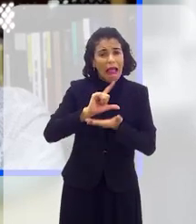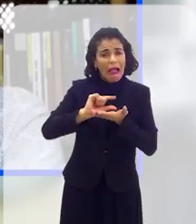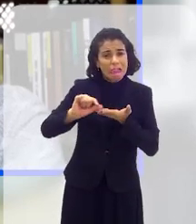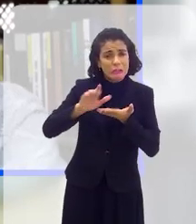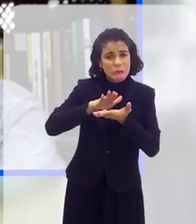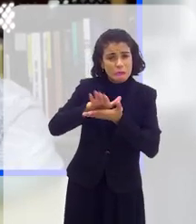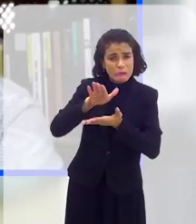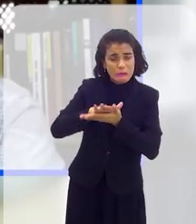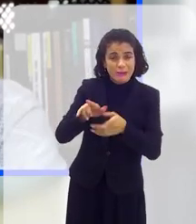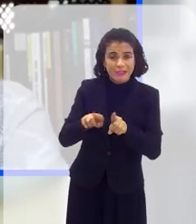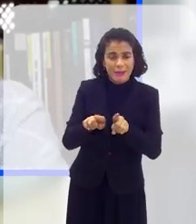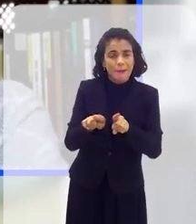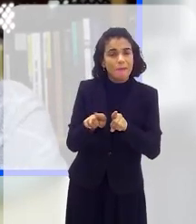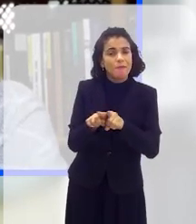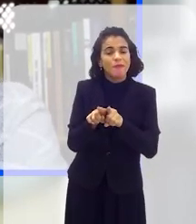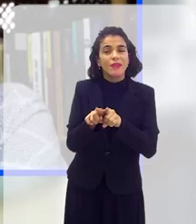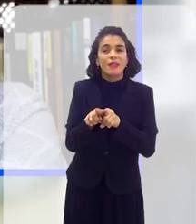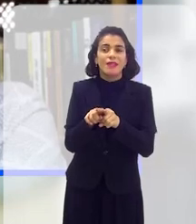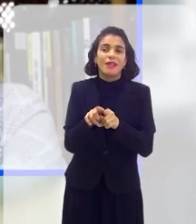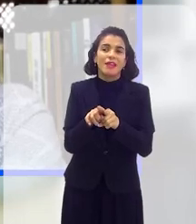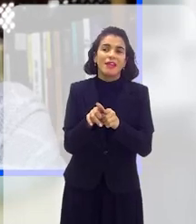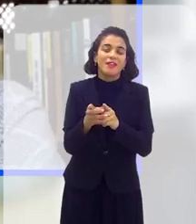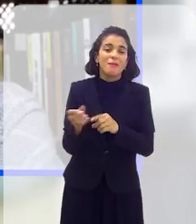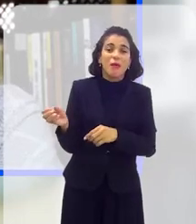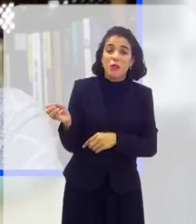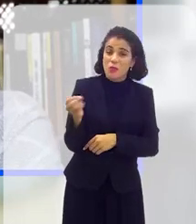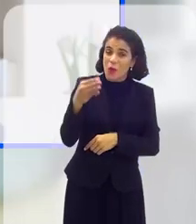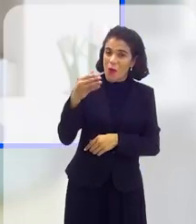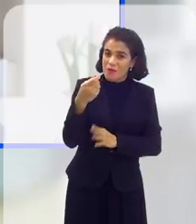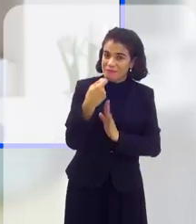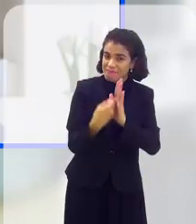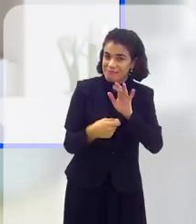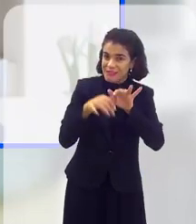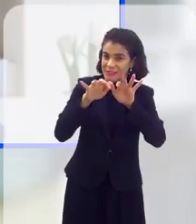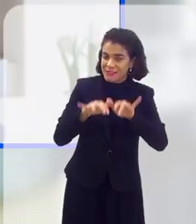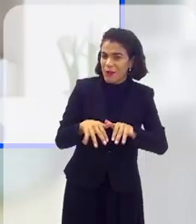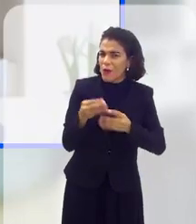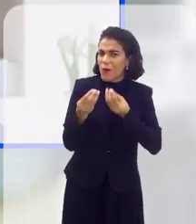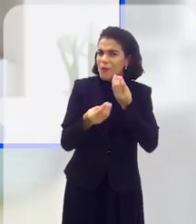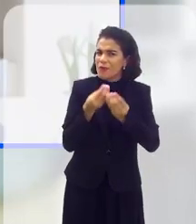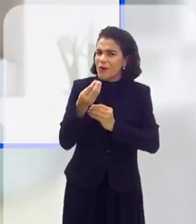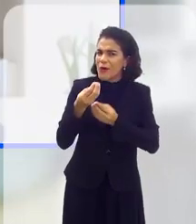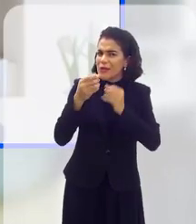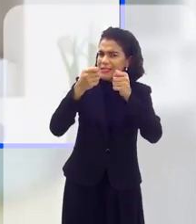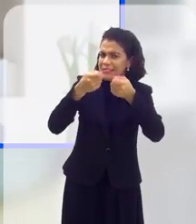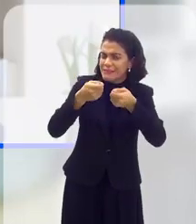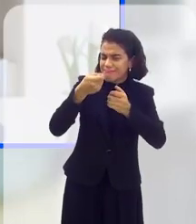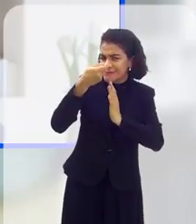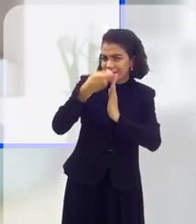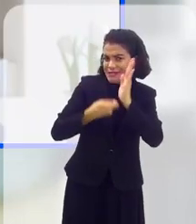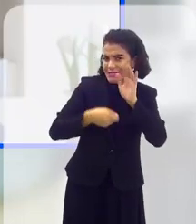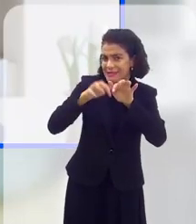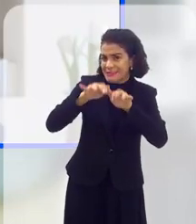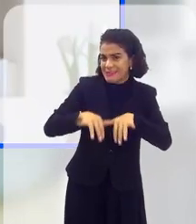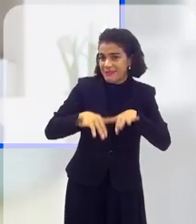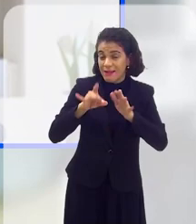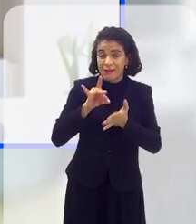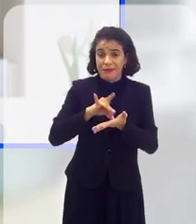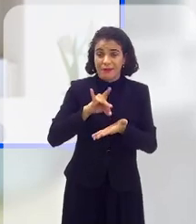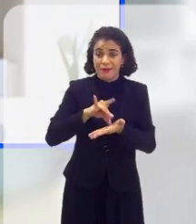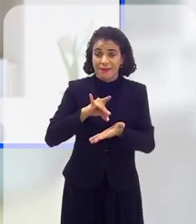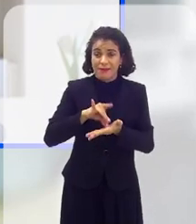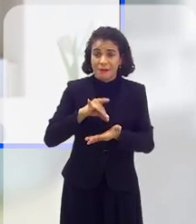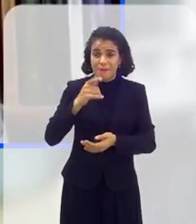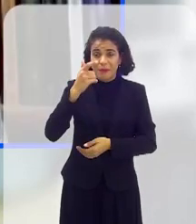Tem aí artigos É. publicados e entrou também aí para a linha de novos escritores. Como é que foi isso? Como é que foi escrever sobre